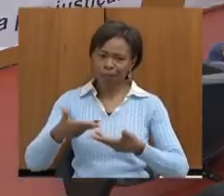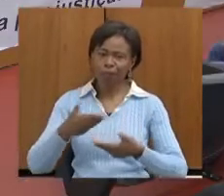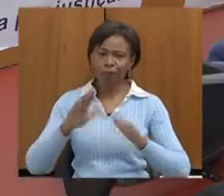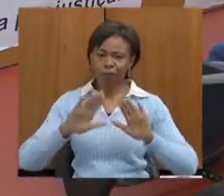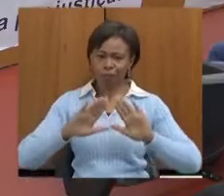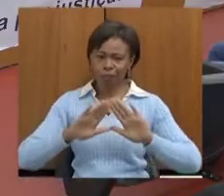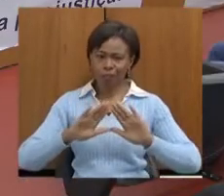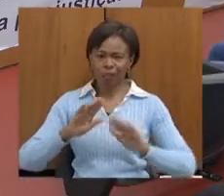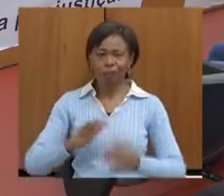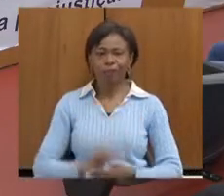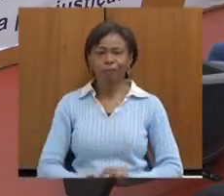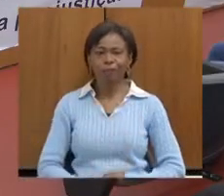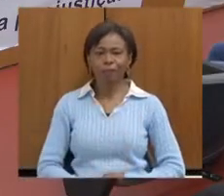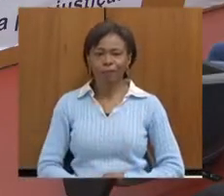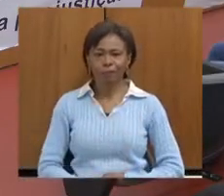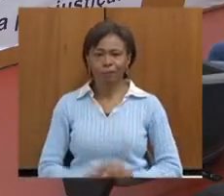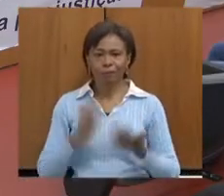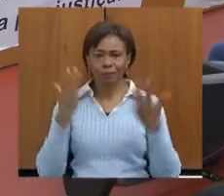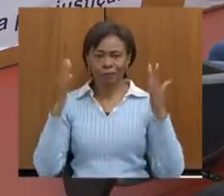Muito obrigado